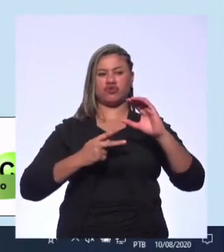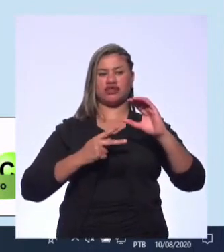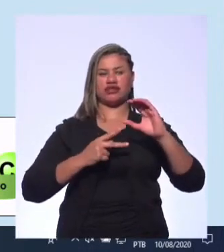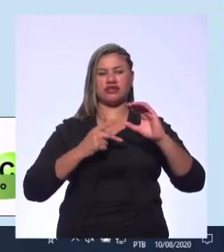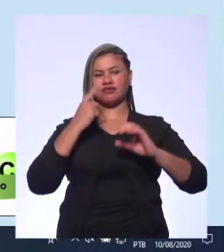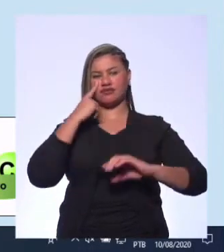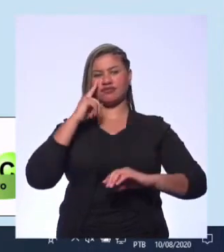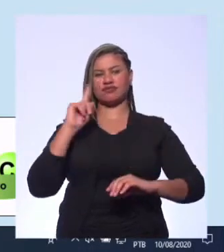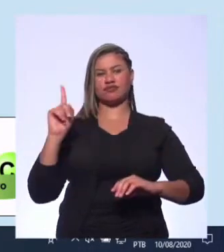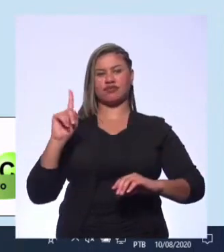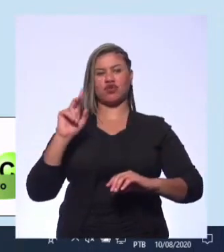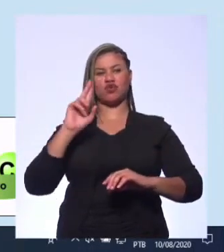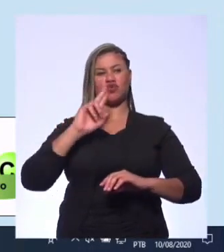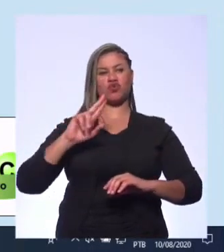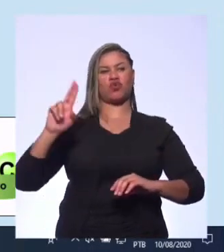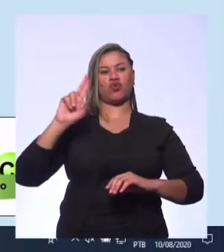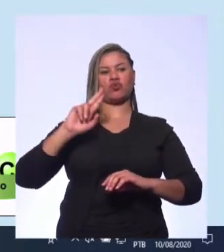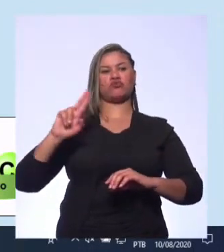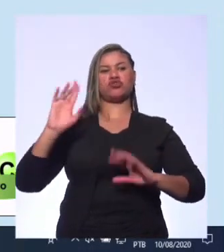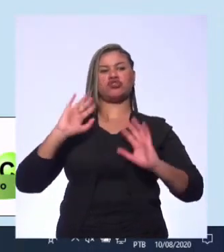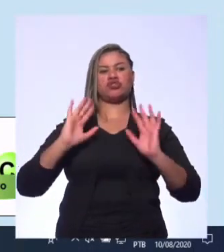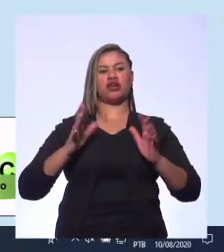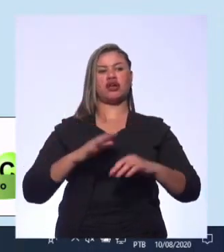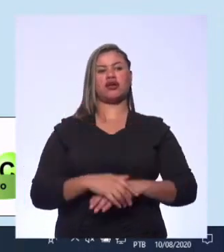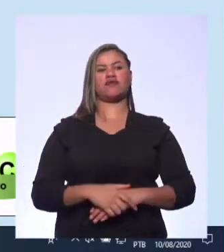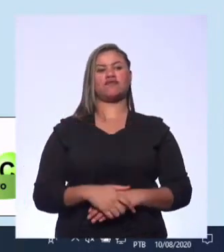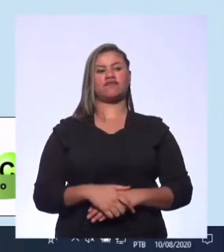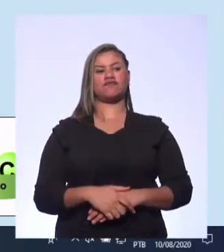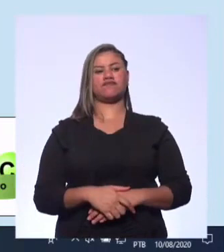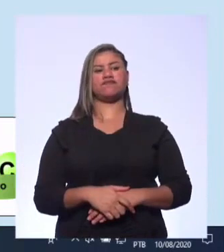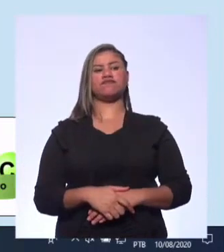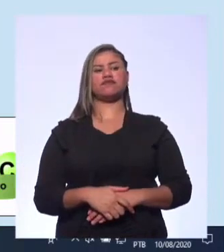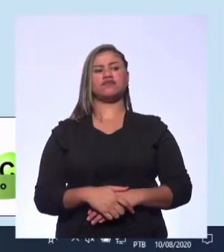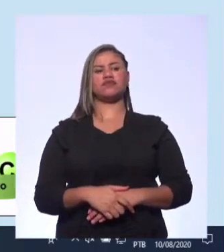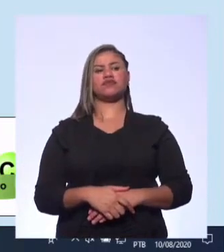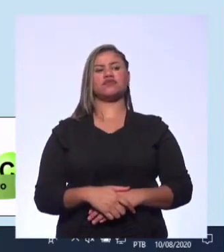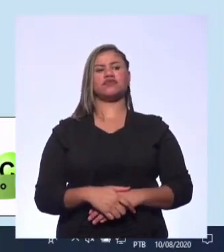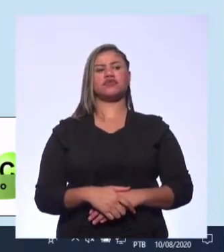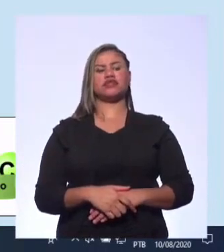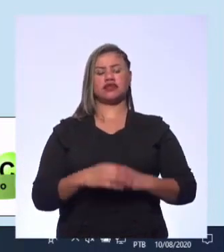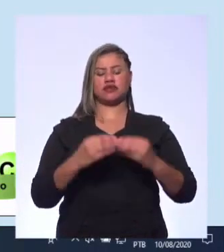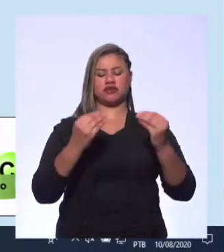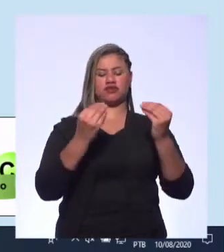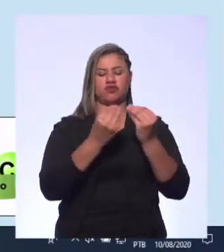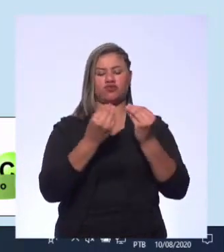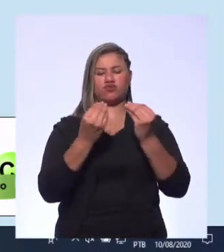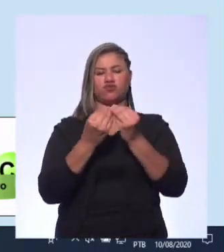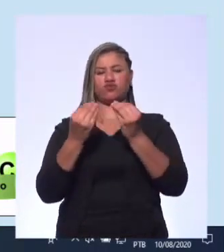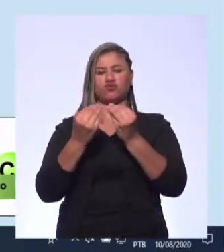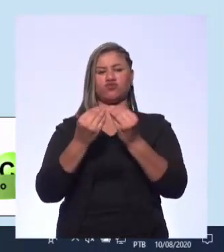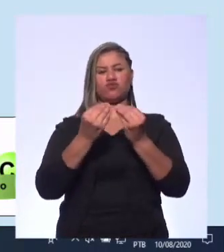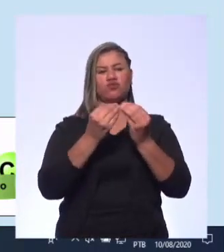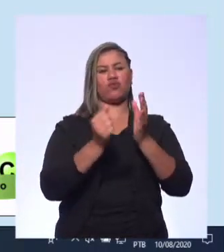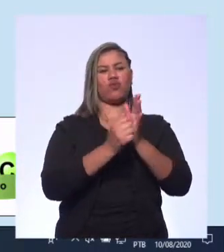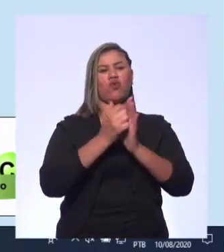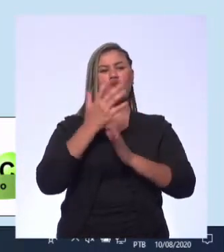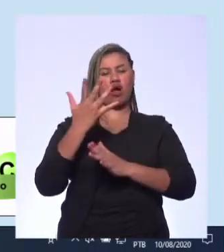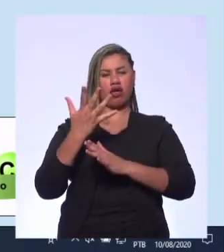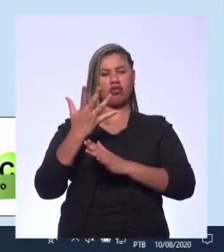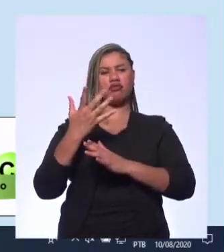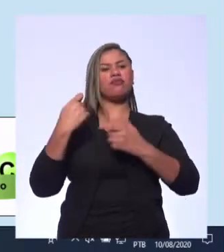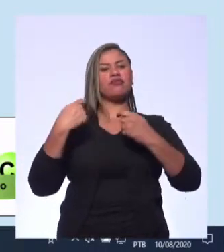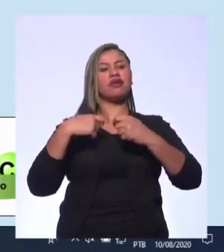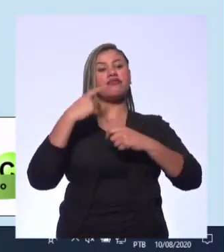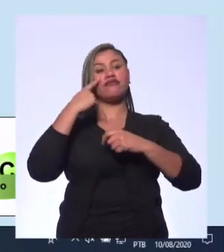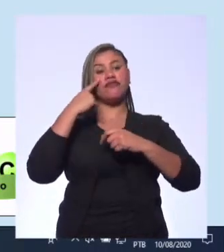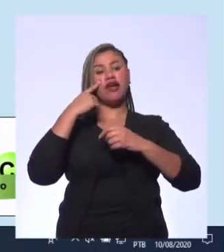estão vendo, pessoal? E quantas ligações cada átomo faz? Aí eu tenho que visualizar também na molécula, né?